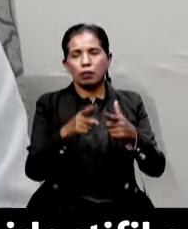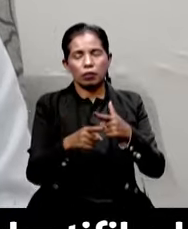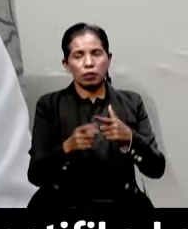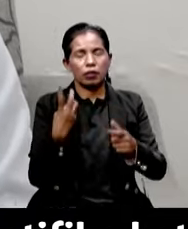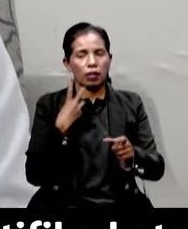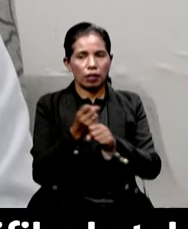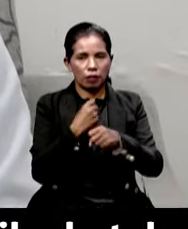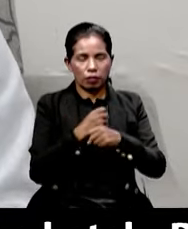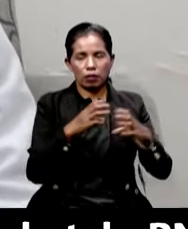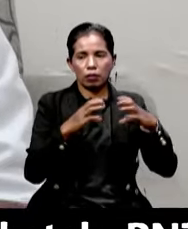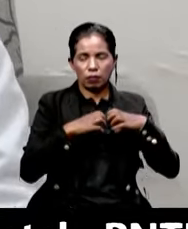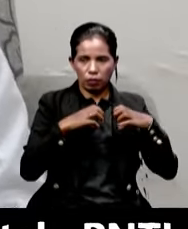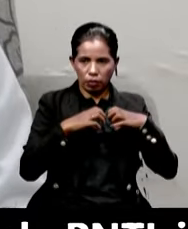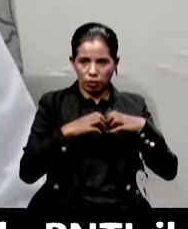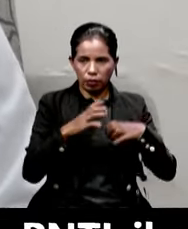formação